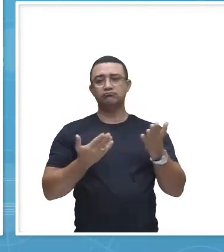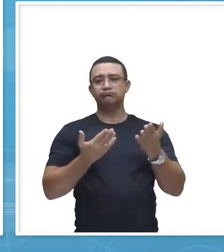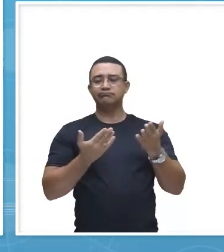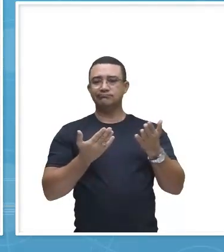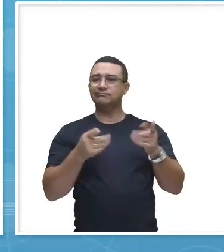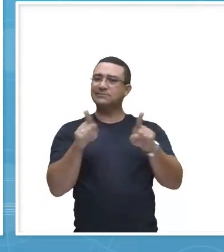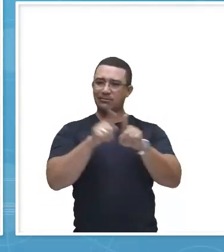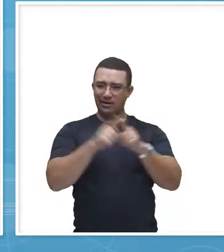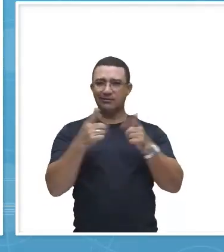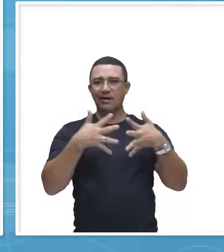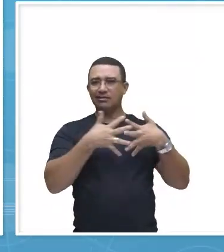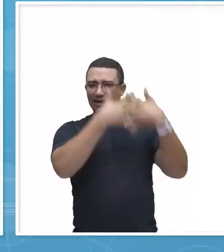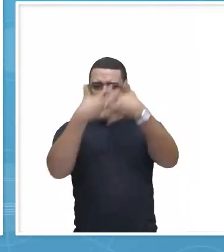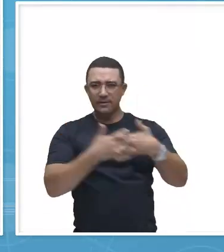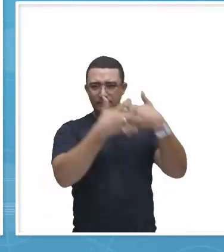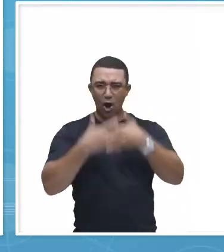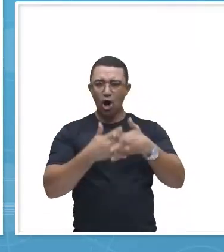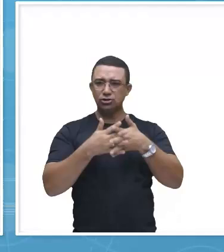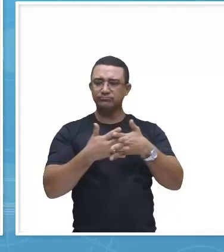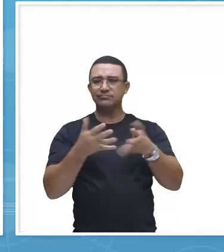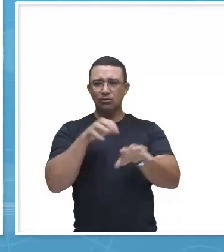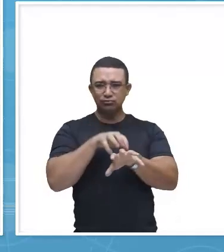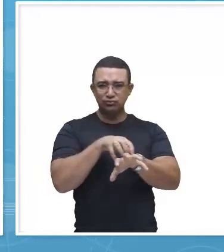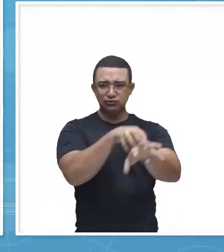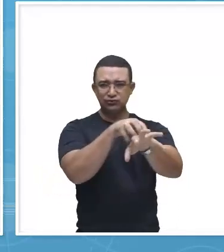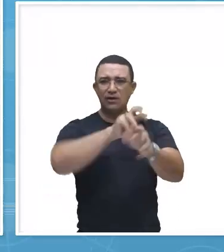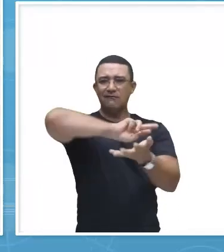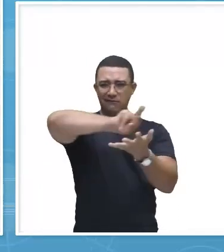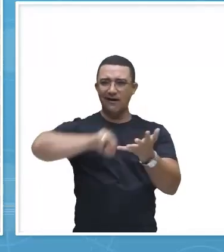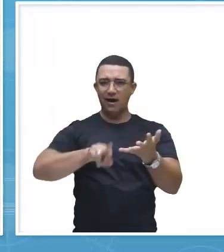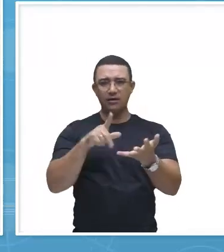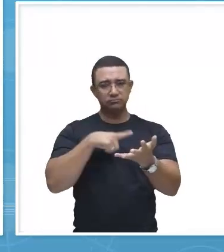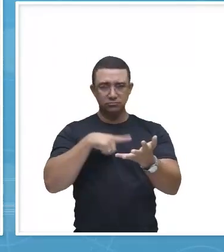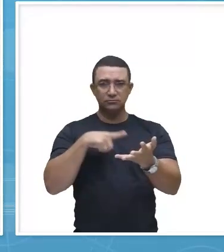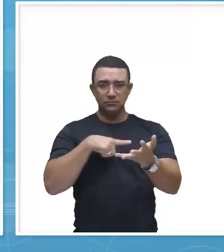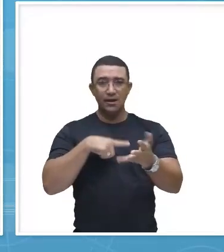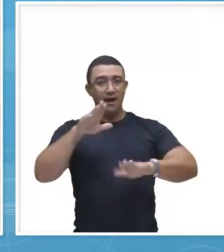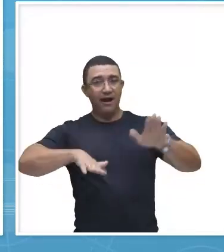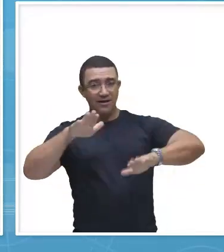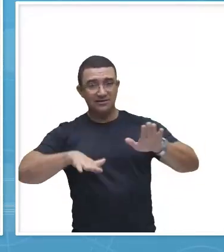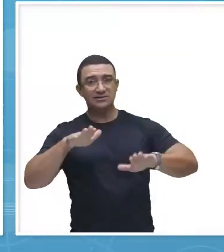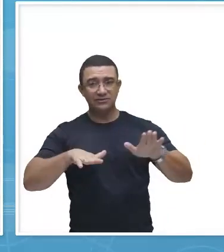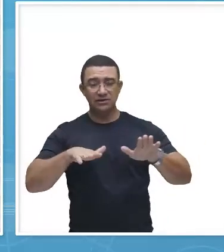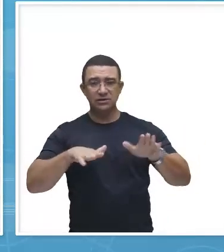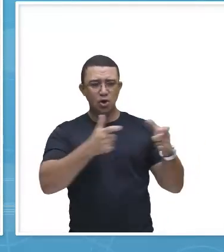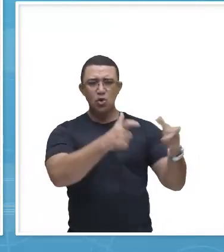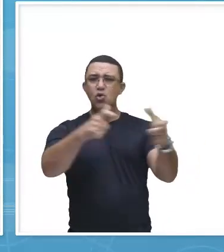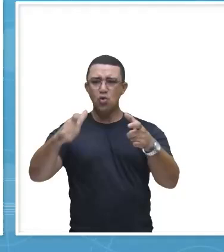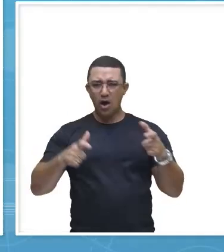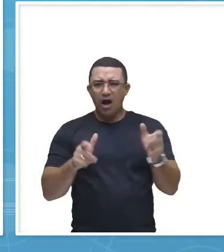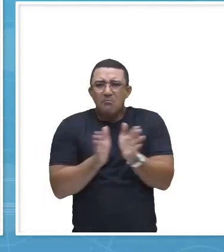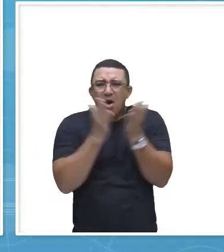transporte. Quer dizer, em muitos lugares, na periferia das cidades, nós vamos identificar a falta desses